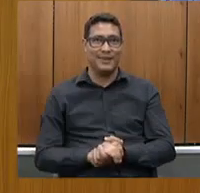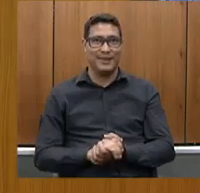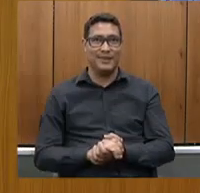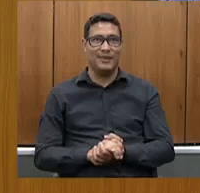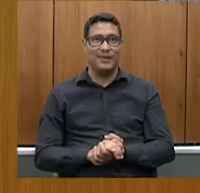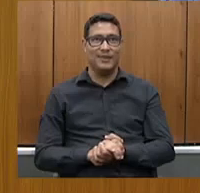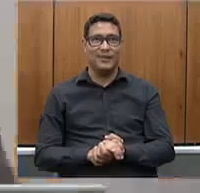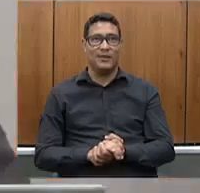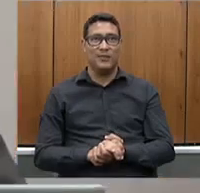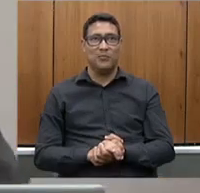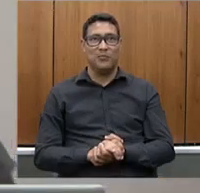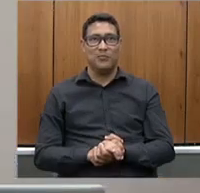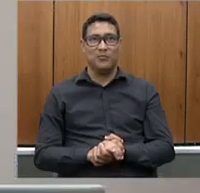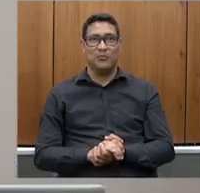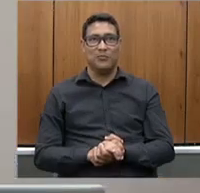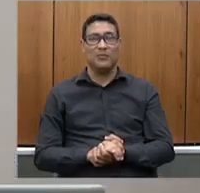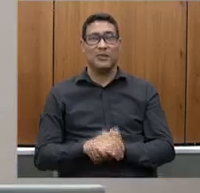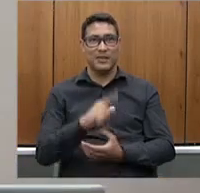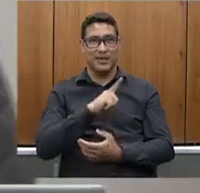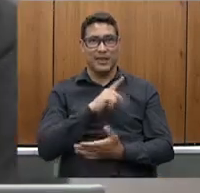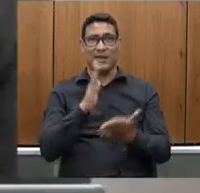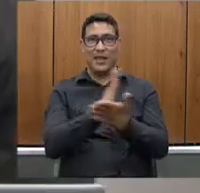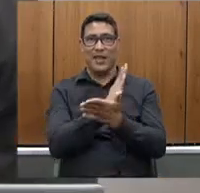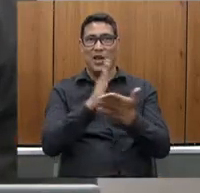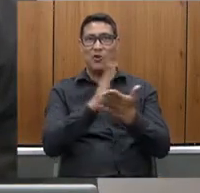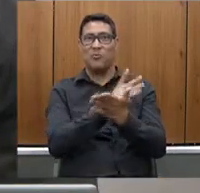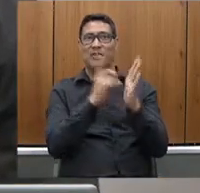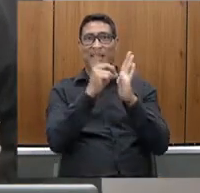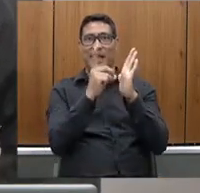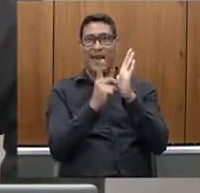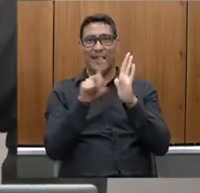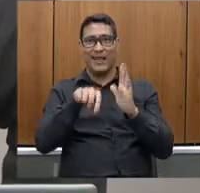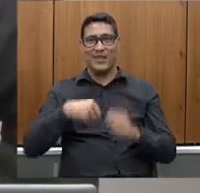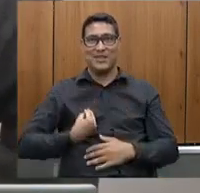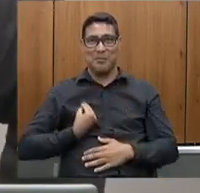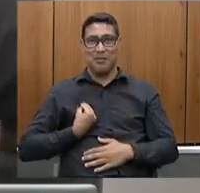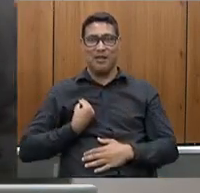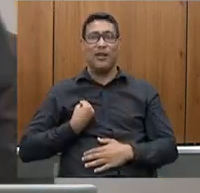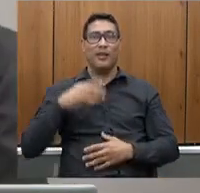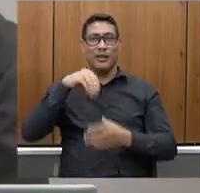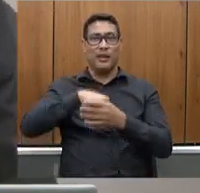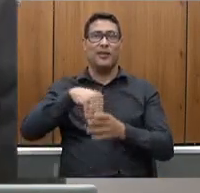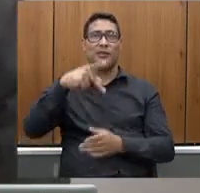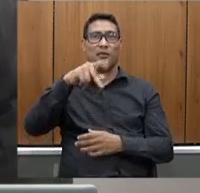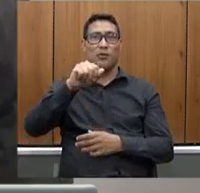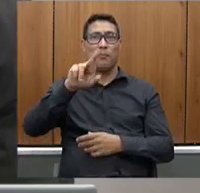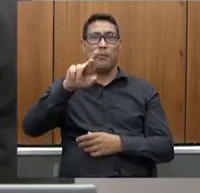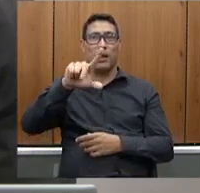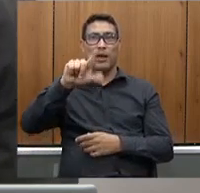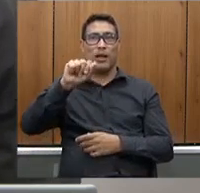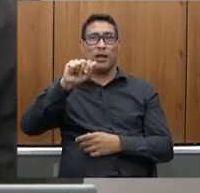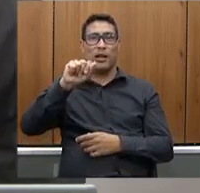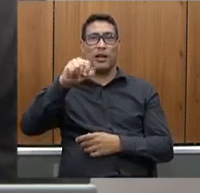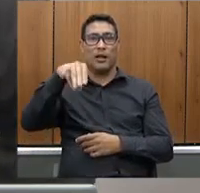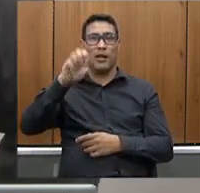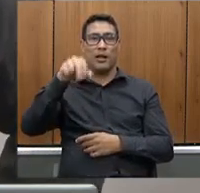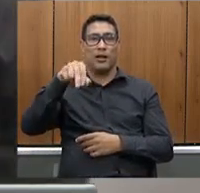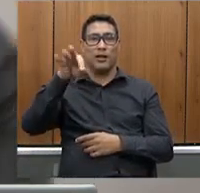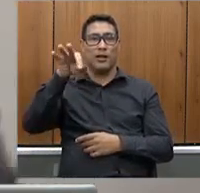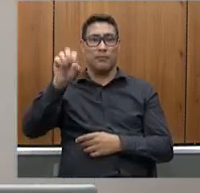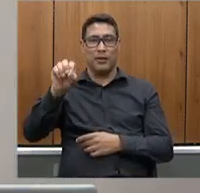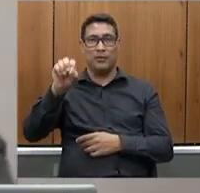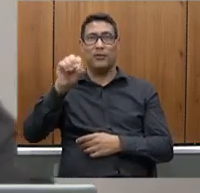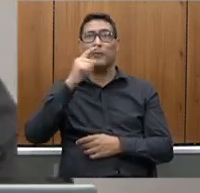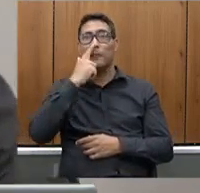Então já tem aqui algumas décadas de presença aqui dentro do Parlamento viu queria Comandante